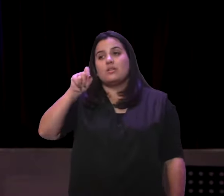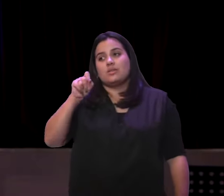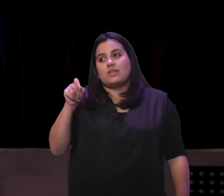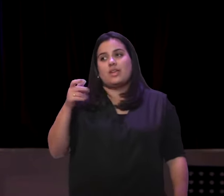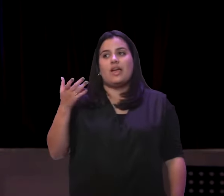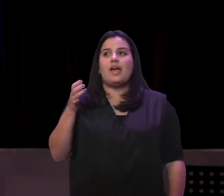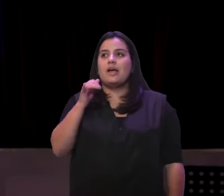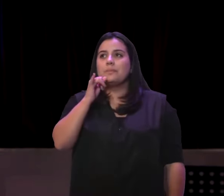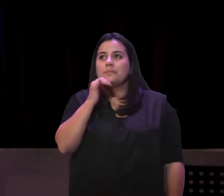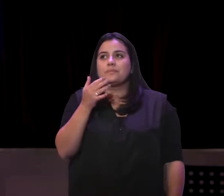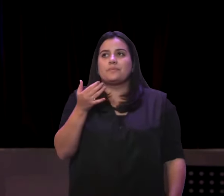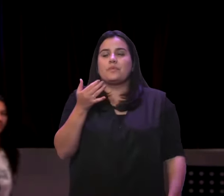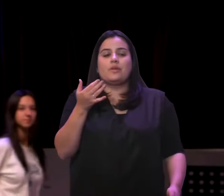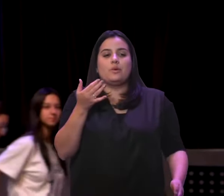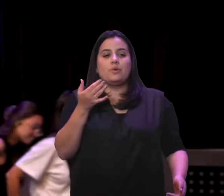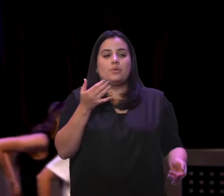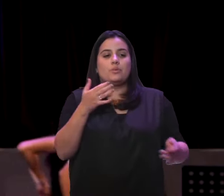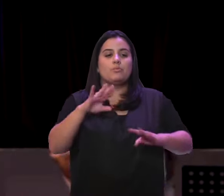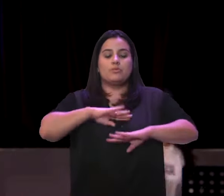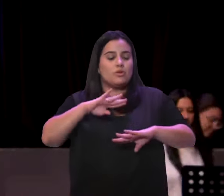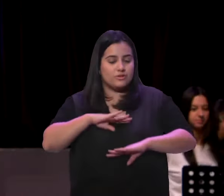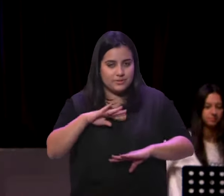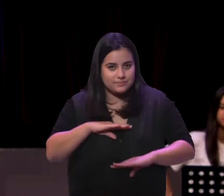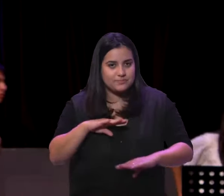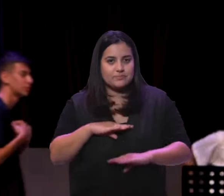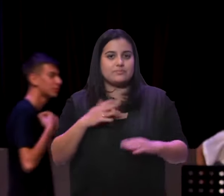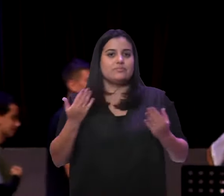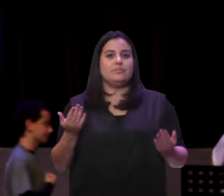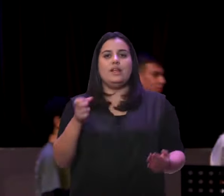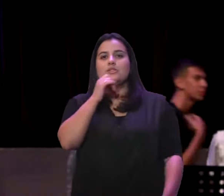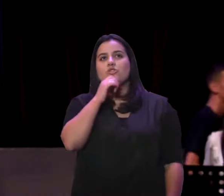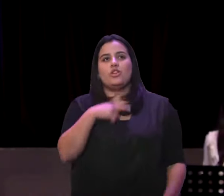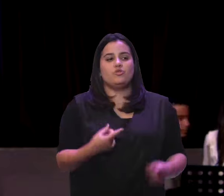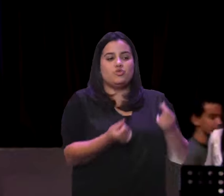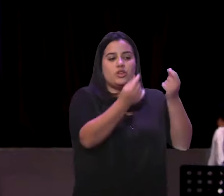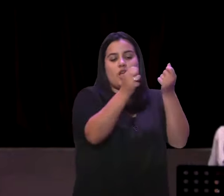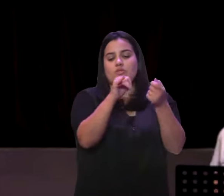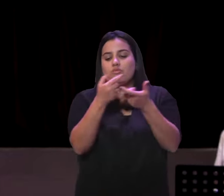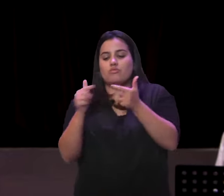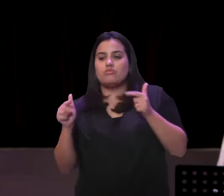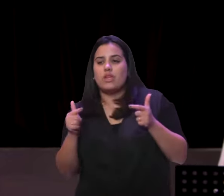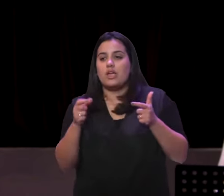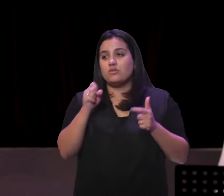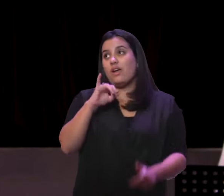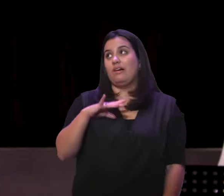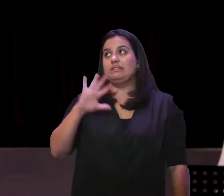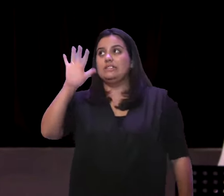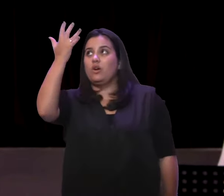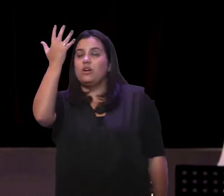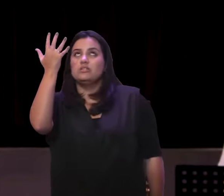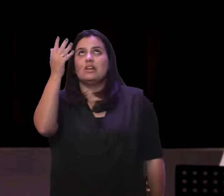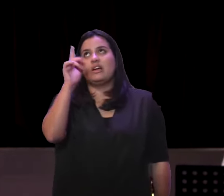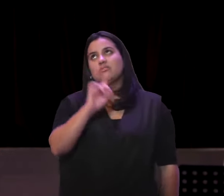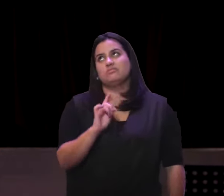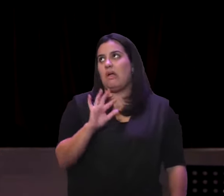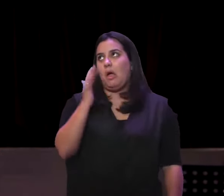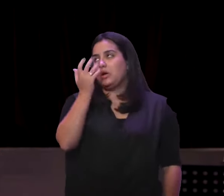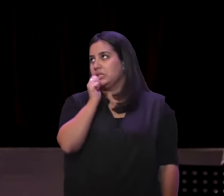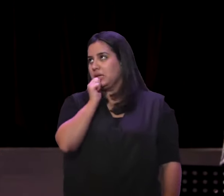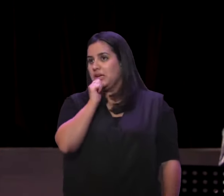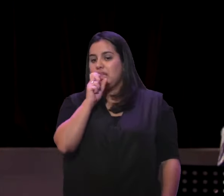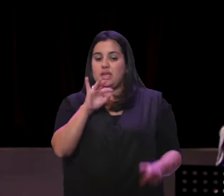circunstâncias. Não tem a ver se eu estou com dinheiro, se eu estou sem dinheiro, se as coisas que eu quero estão acontecendo ou não estão acontecendo. Se a